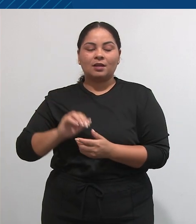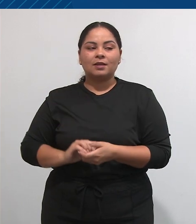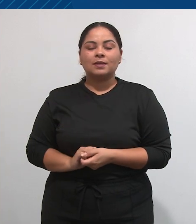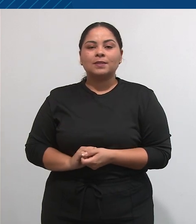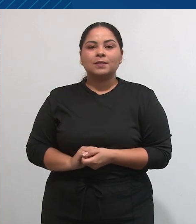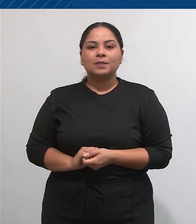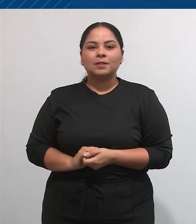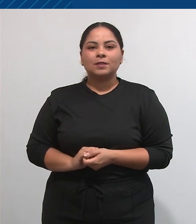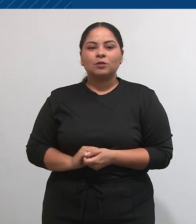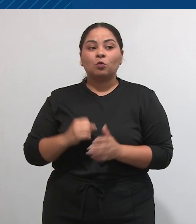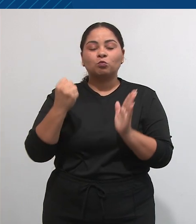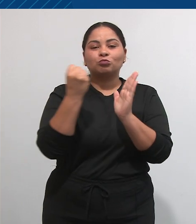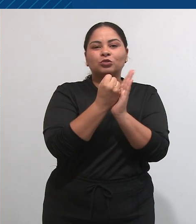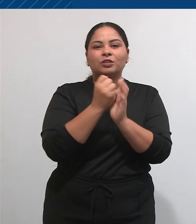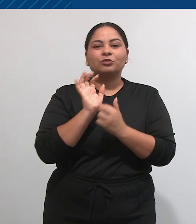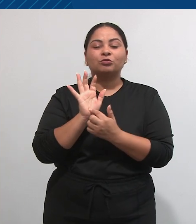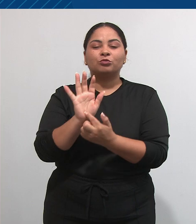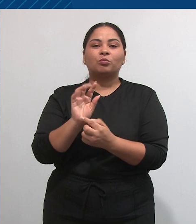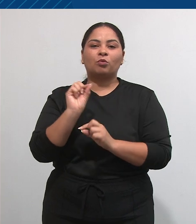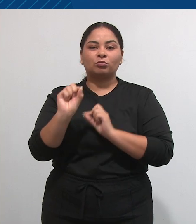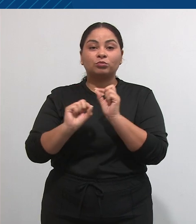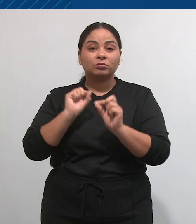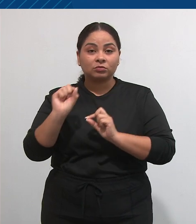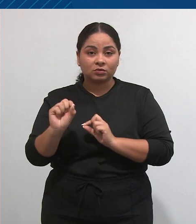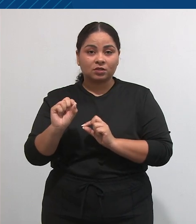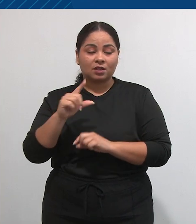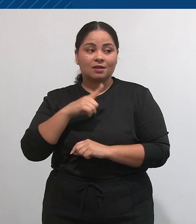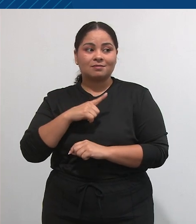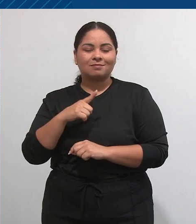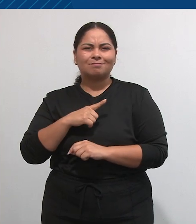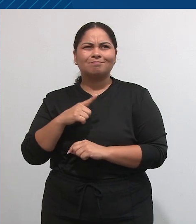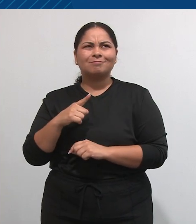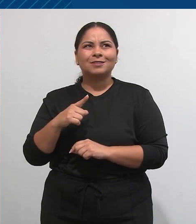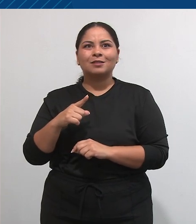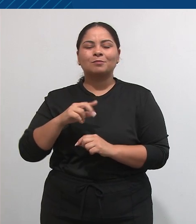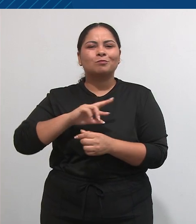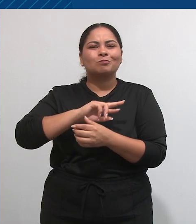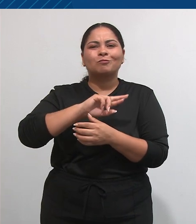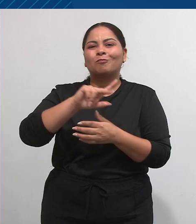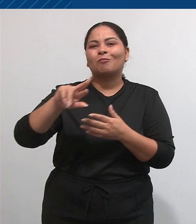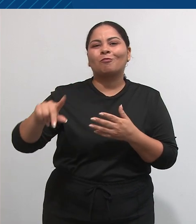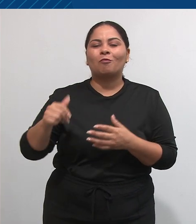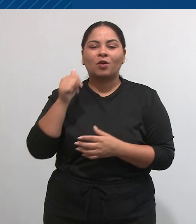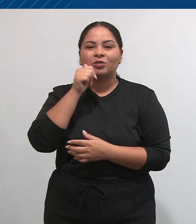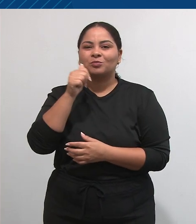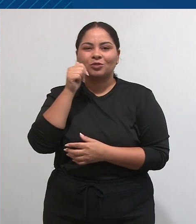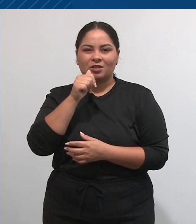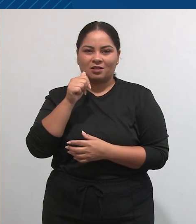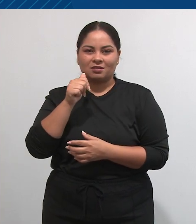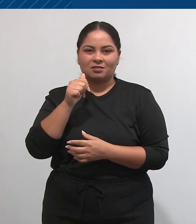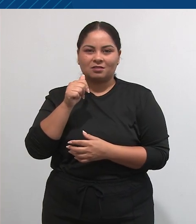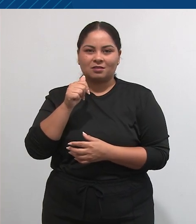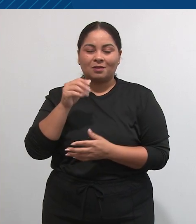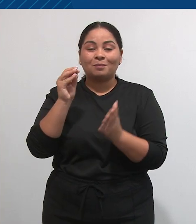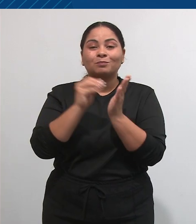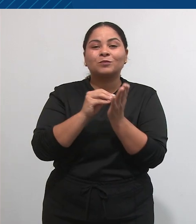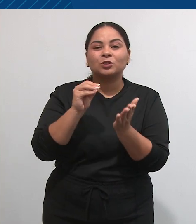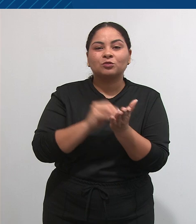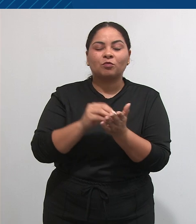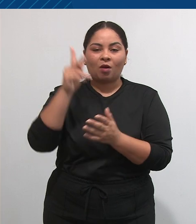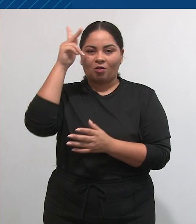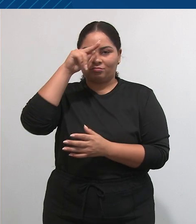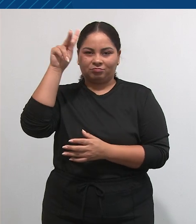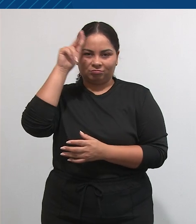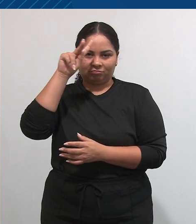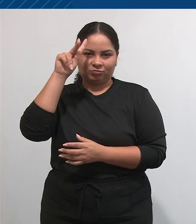XIX, entrando por Belém, e aí vai para o Brasil todo, chega em Porto Velho por conta da Estrada de Ferro Madeira-Mamoré, mas